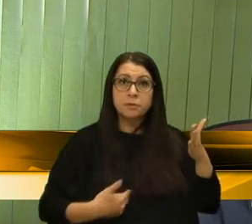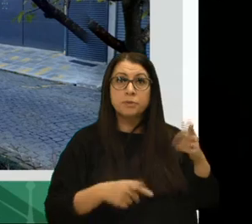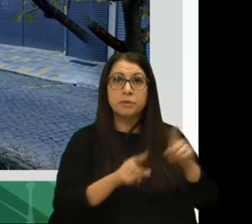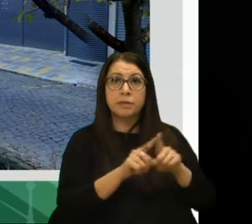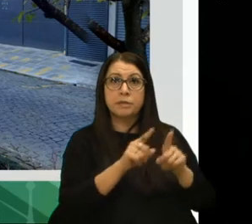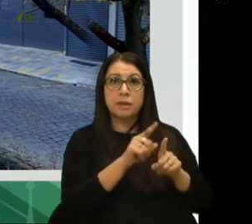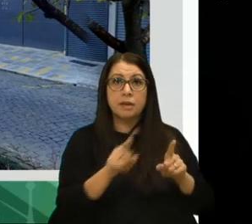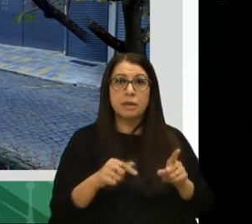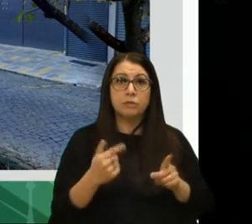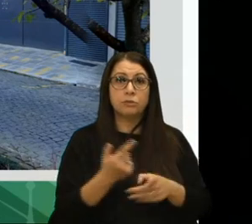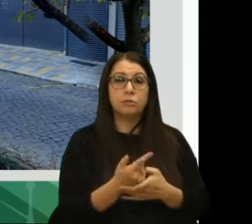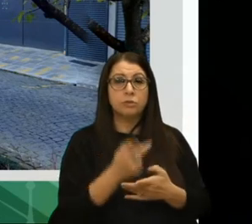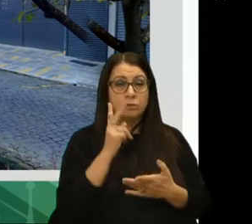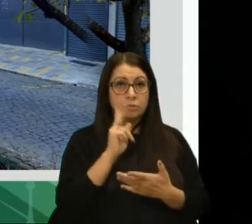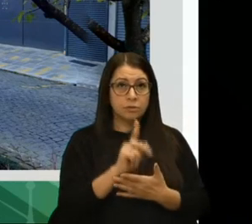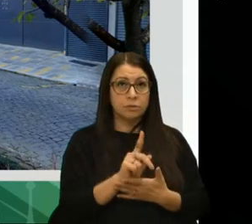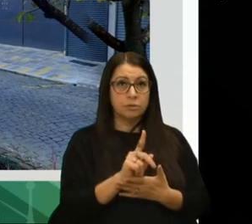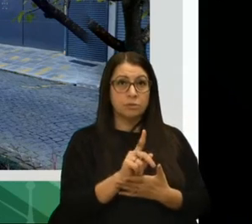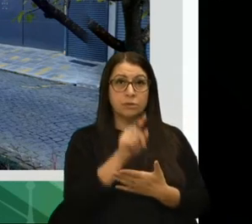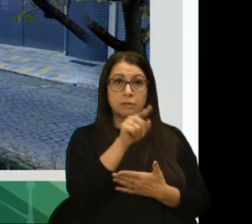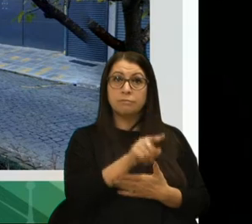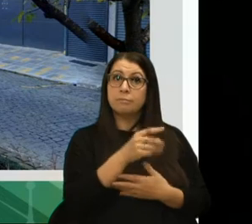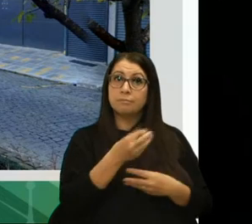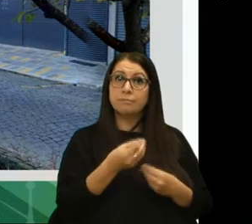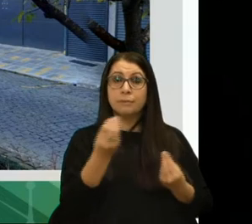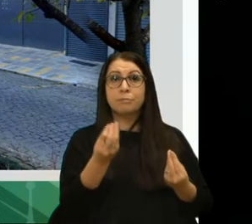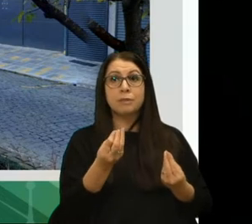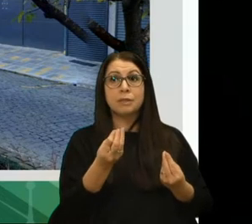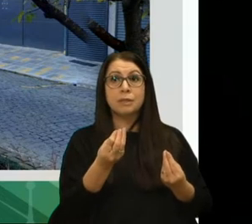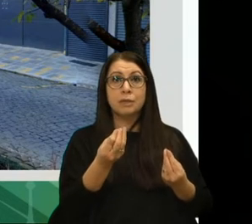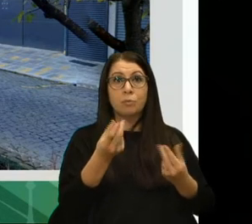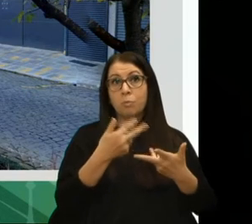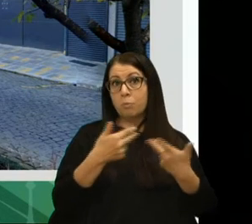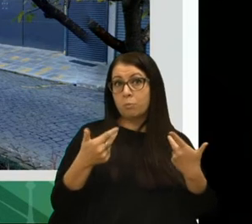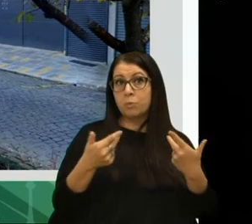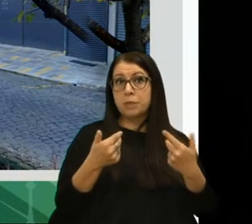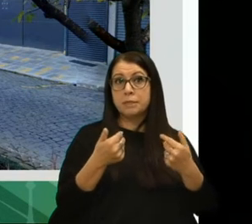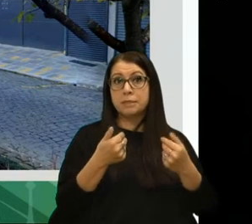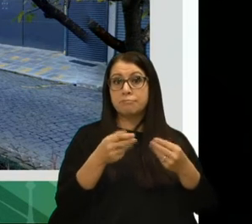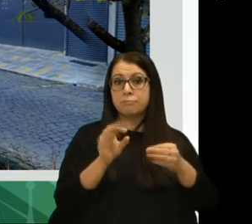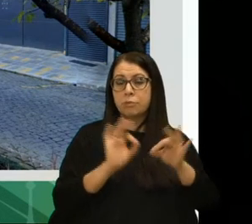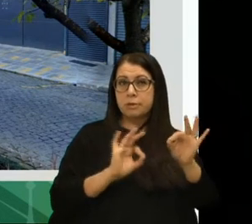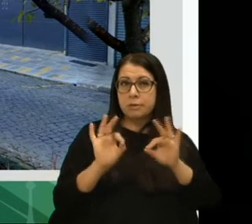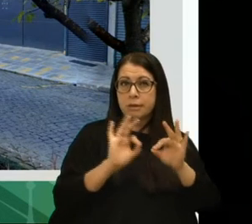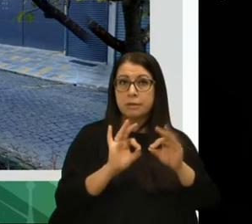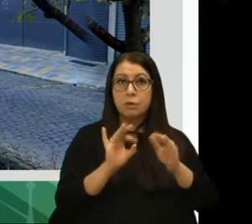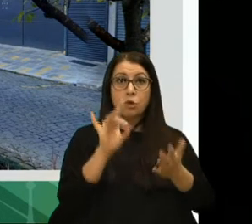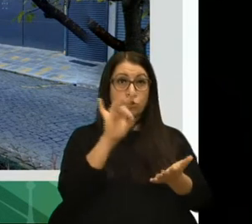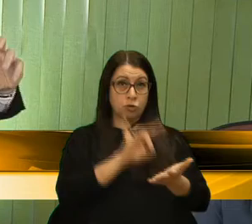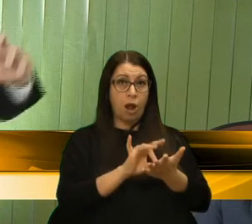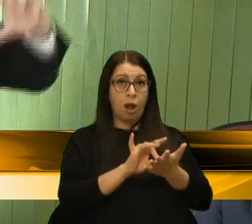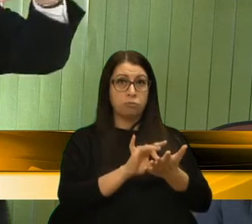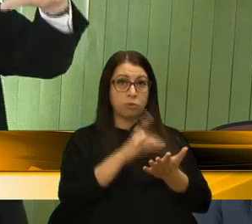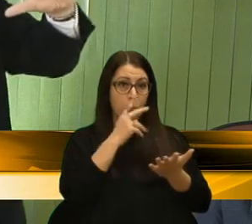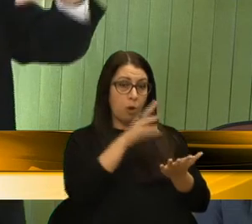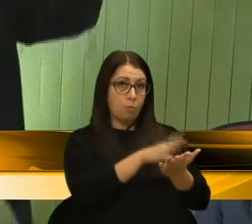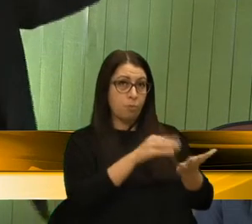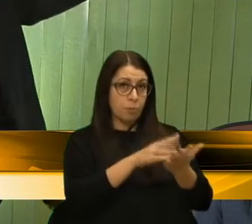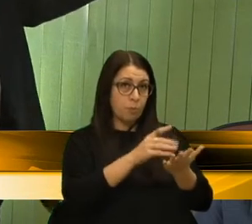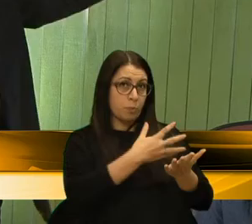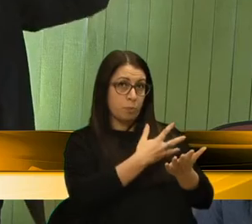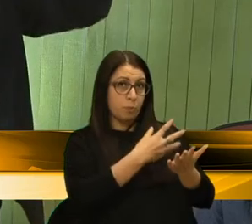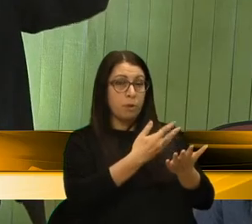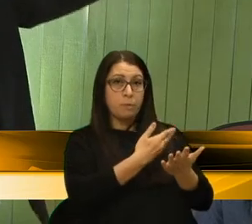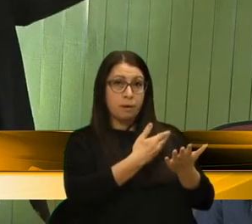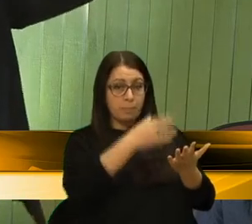que é lógico, nós não vamos, num primeiro momento, colocar uma obra original. Então, serão reproduções, né, o poder público